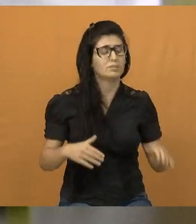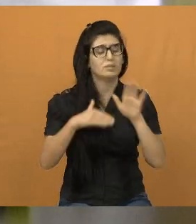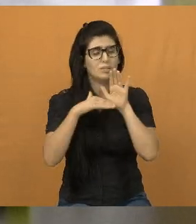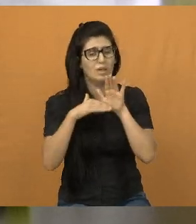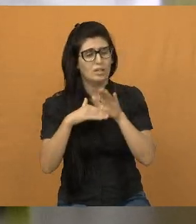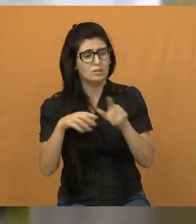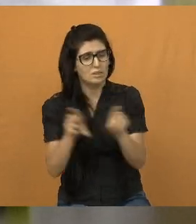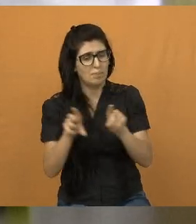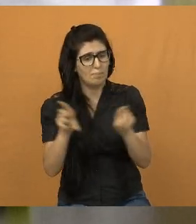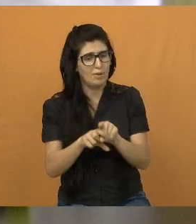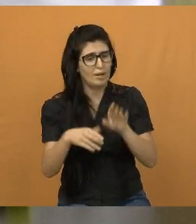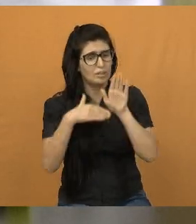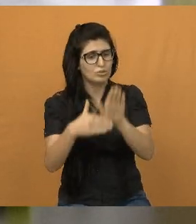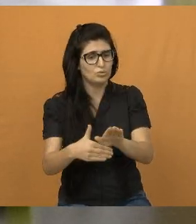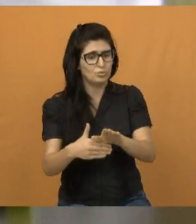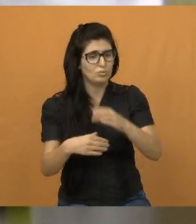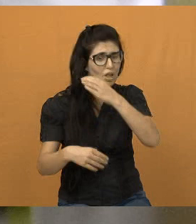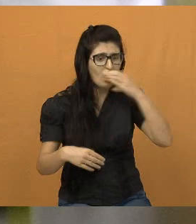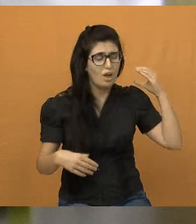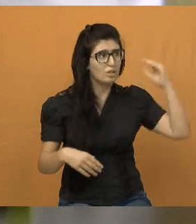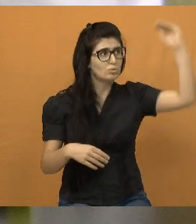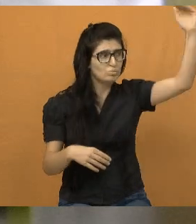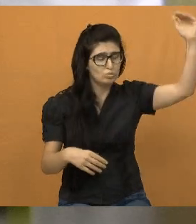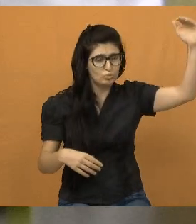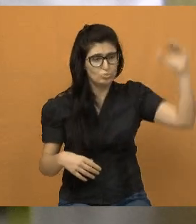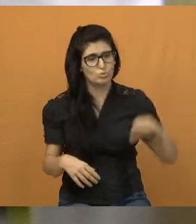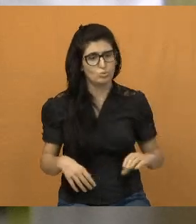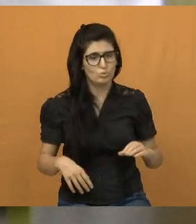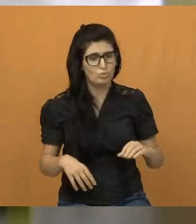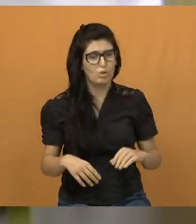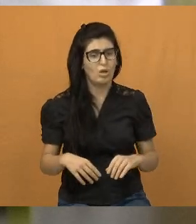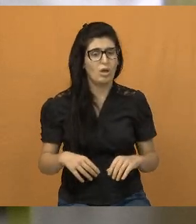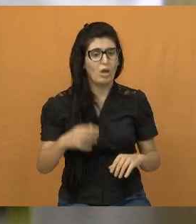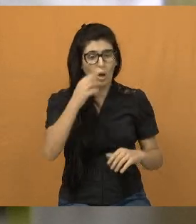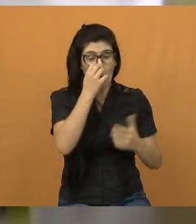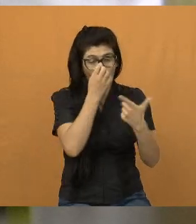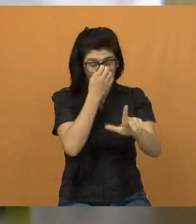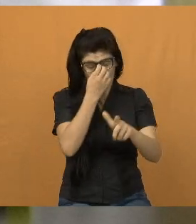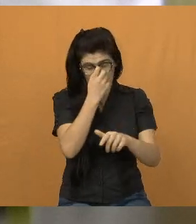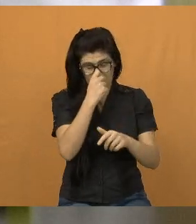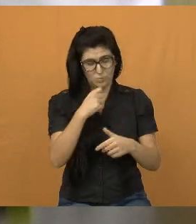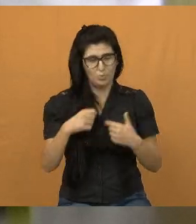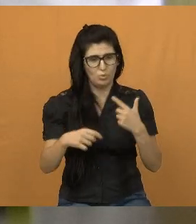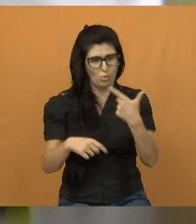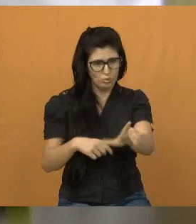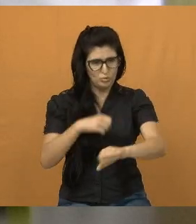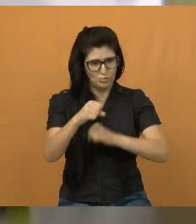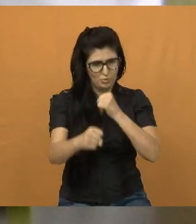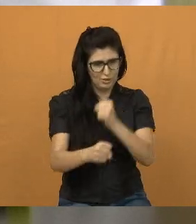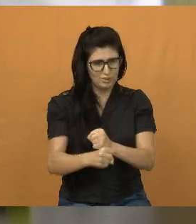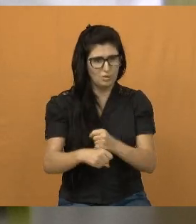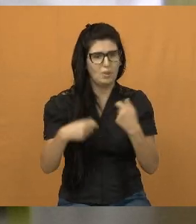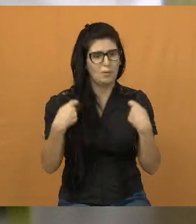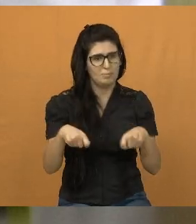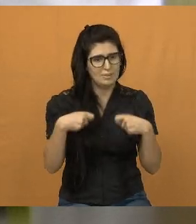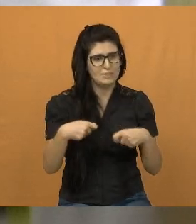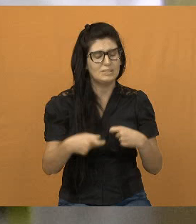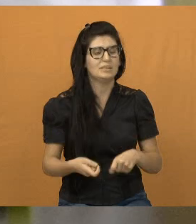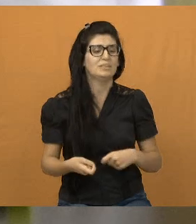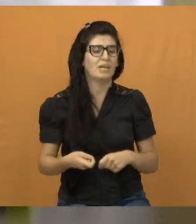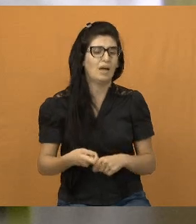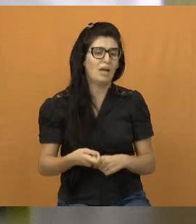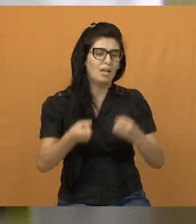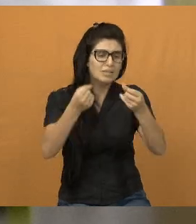dos adultos não foi feito. Para o ano que vem, a gente pretende fazer uma coisa mais